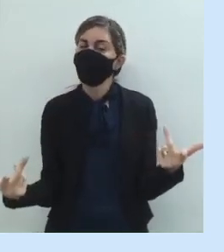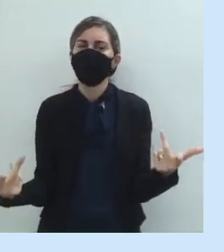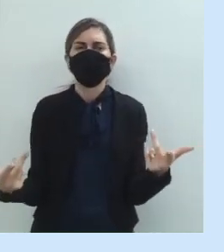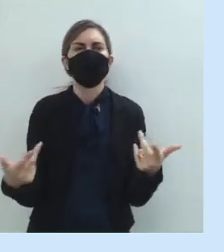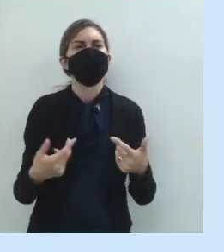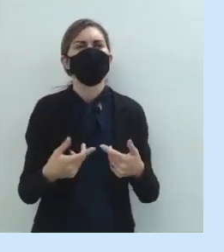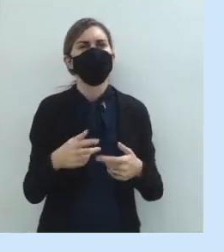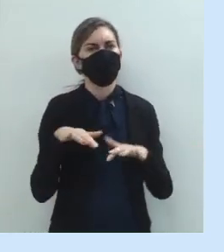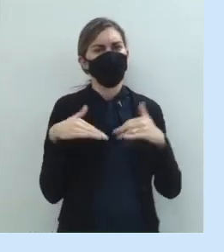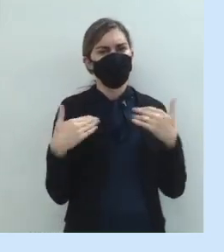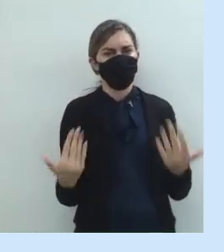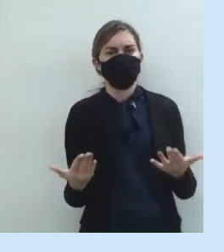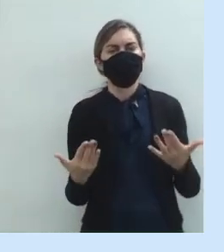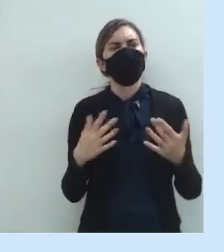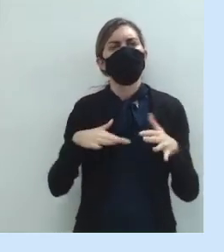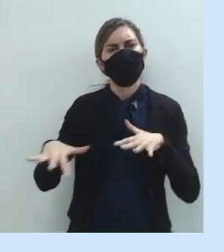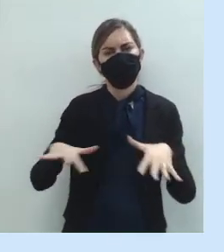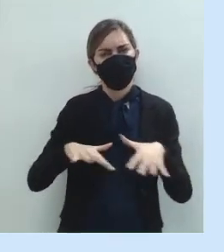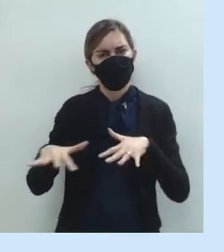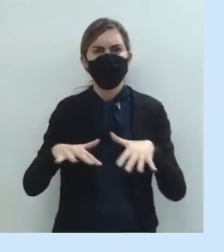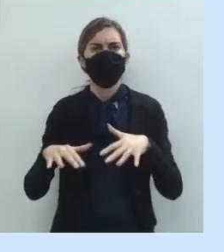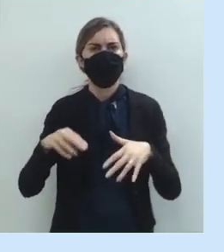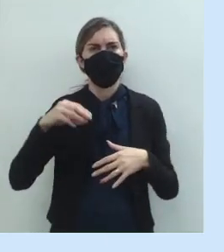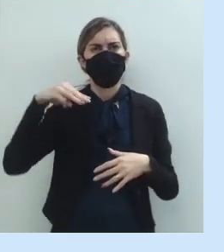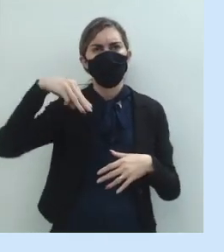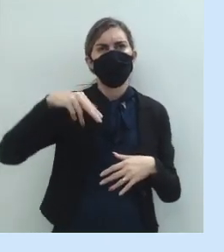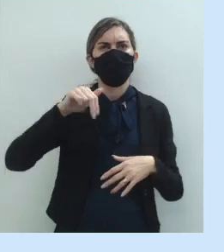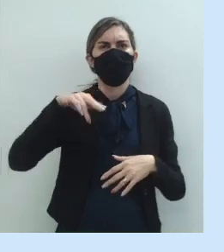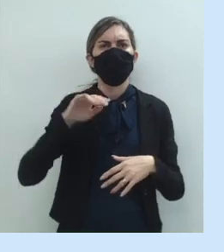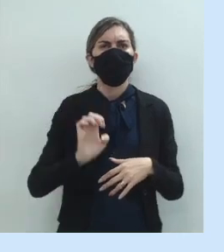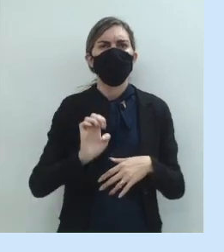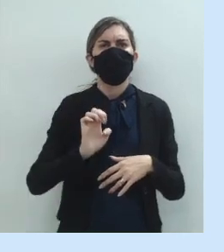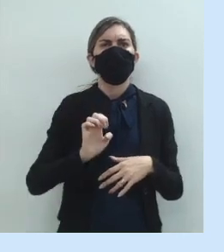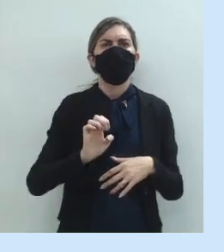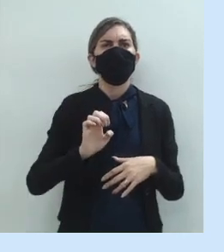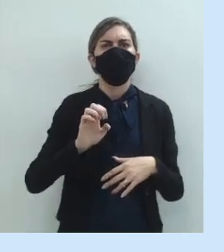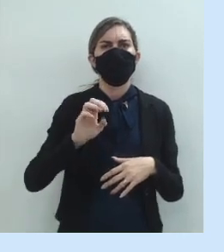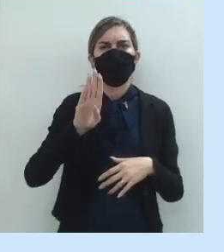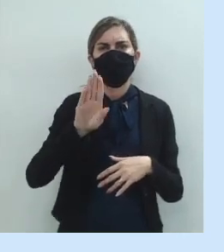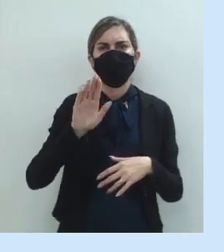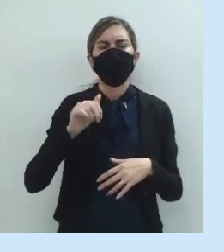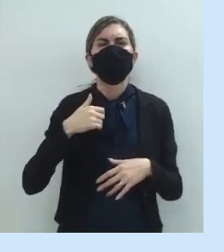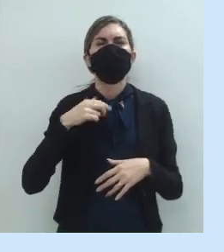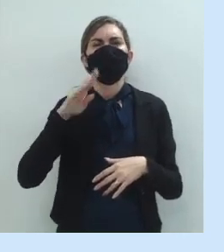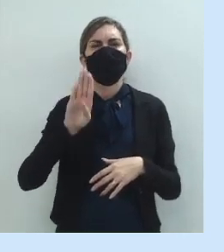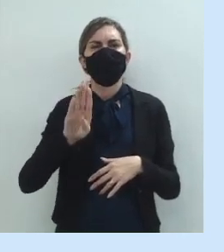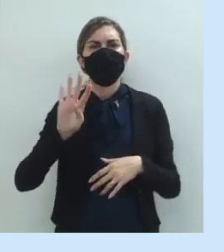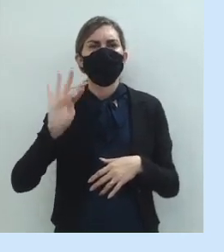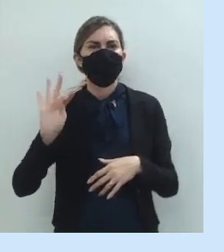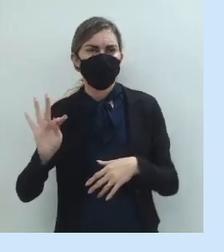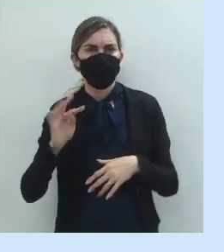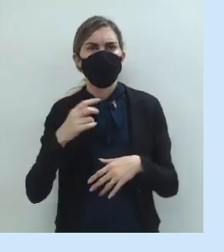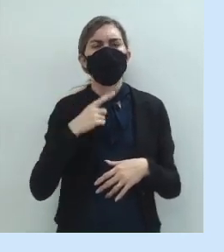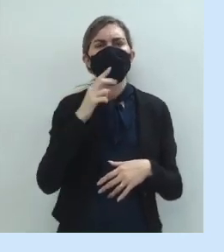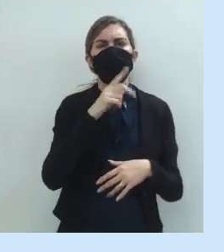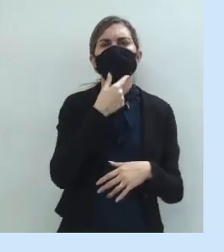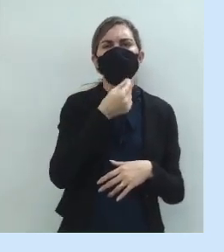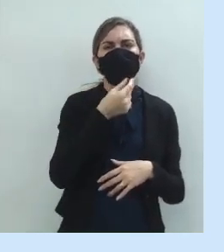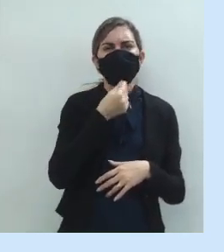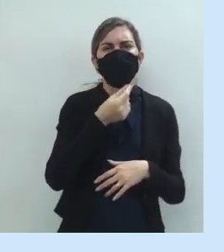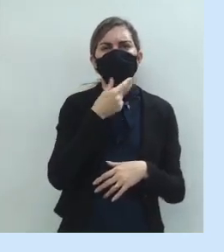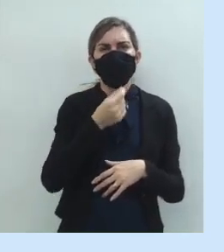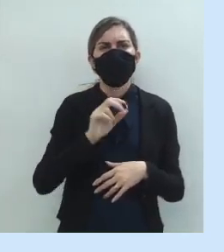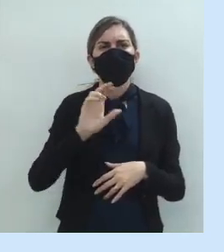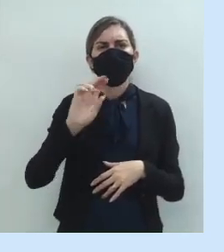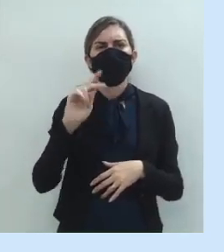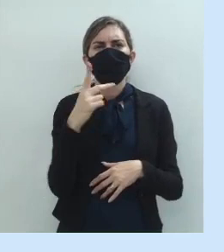só, o movimento Mangue Beat, ele agregou nomes como Chico Science, que era o vocalista e